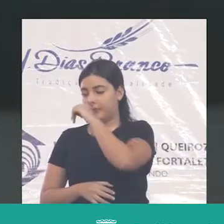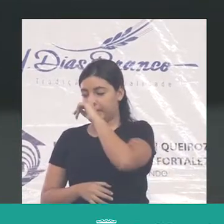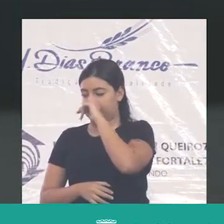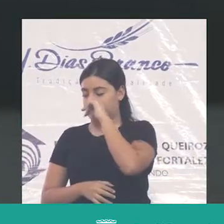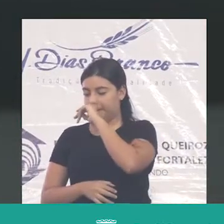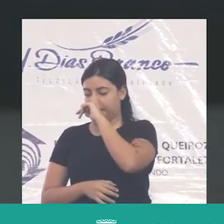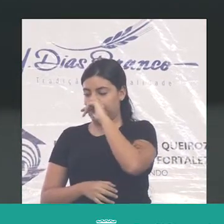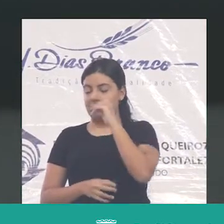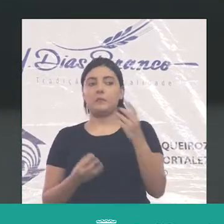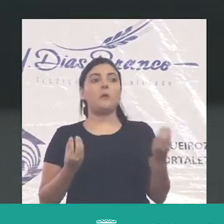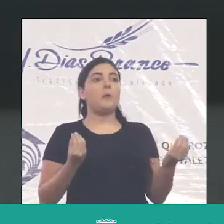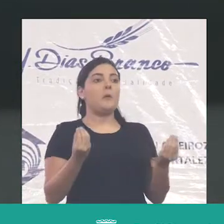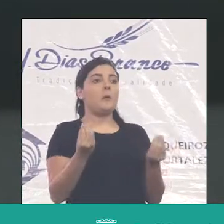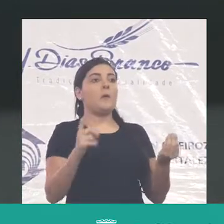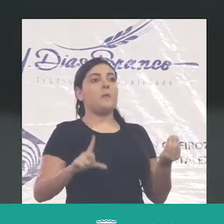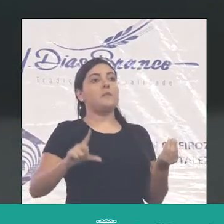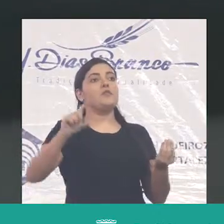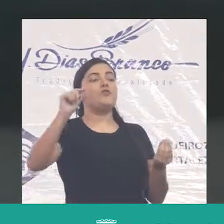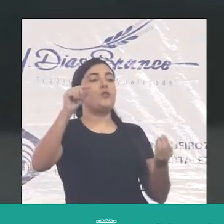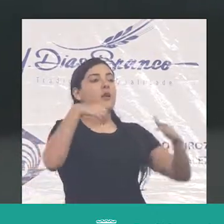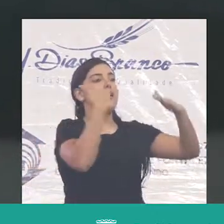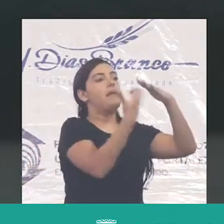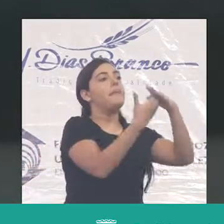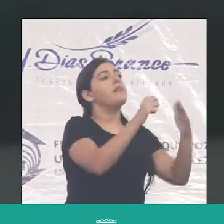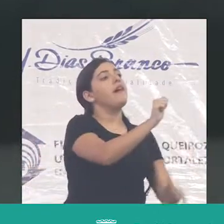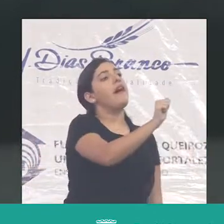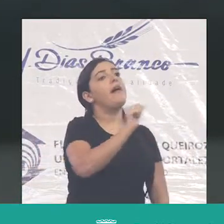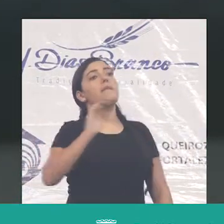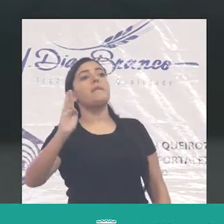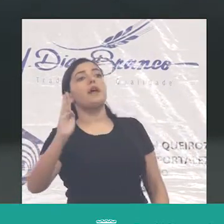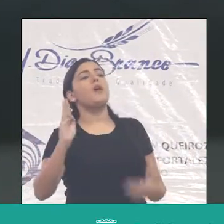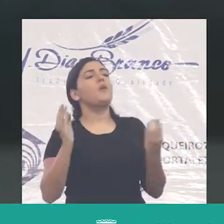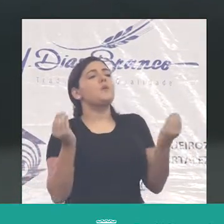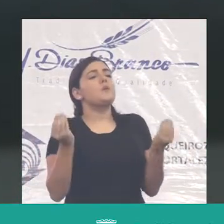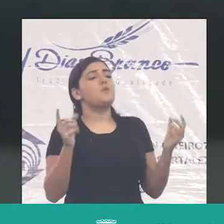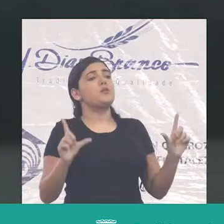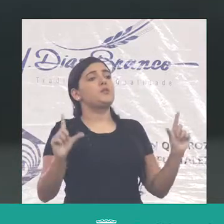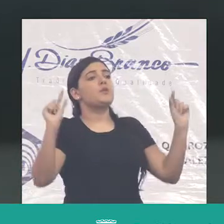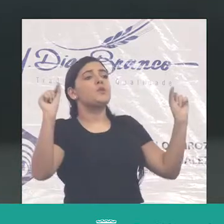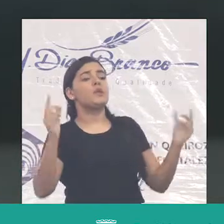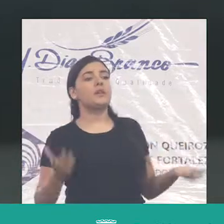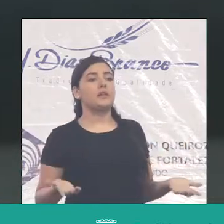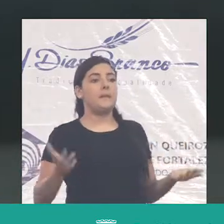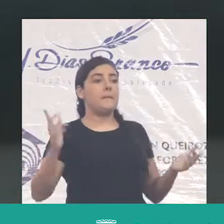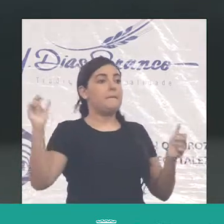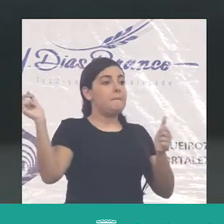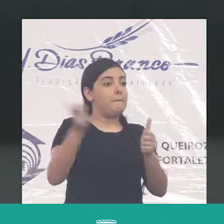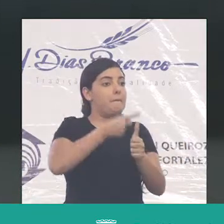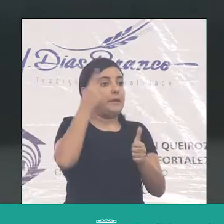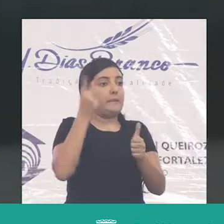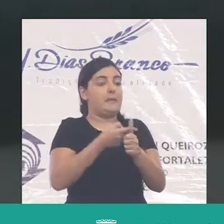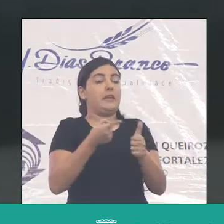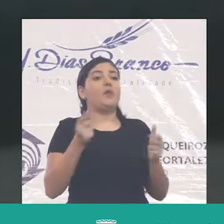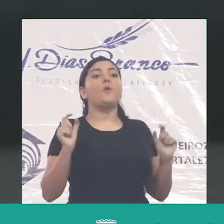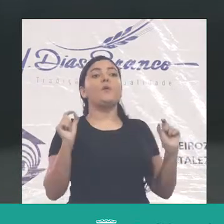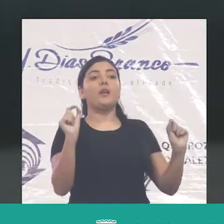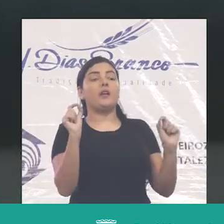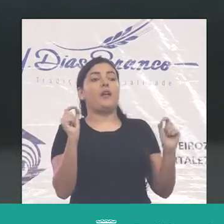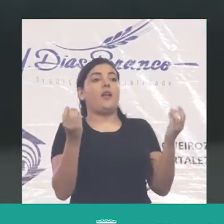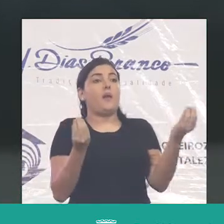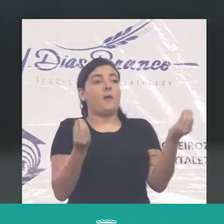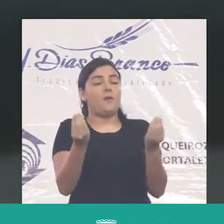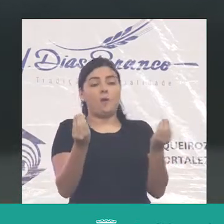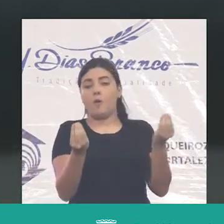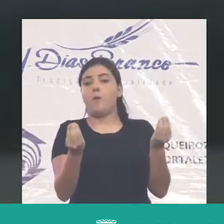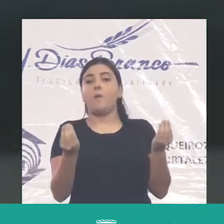Como é que eu vou escolher se eu vou pegar o fabricante A ou B? Eu vou primeiro olhar como é que ele